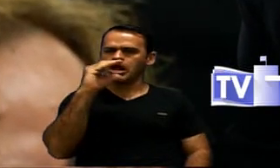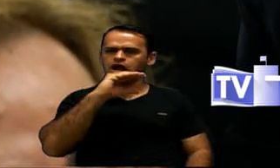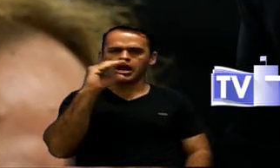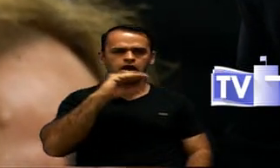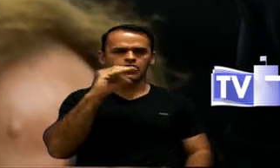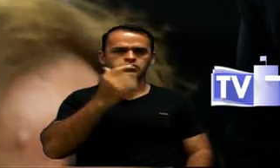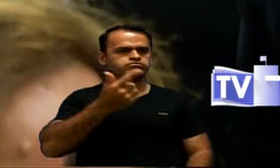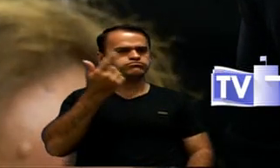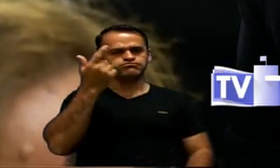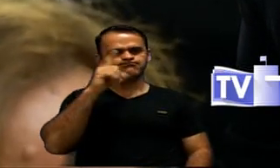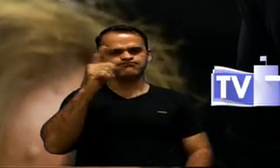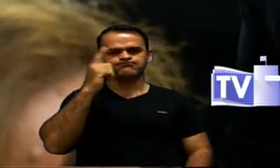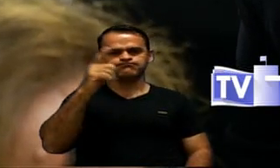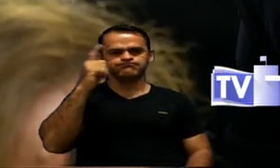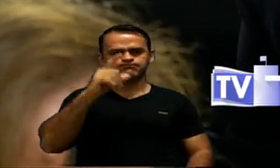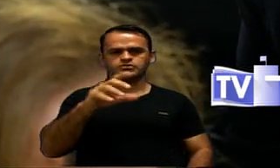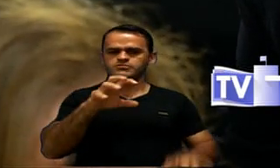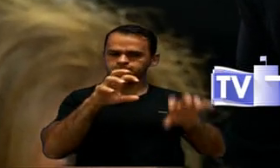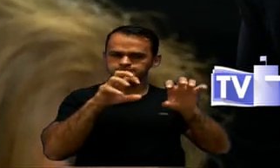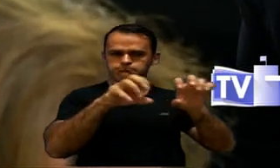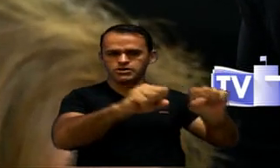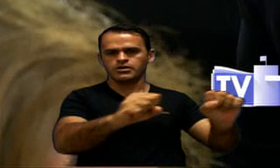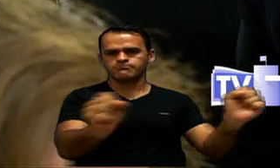essa detenção desse agressor.